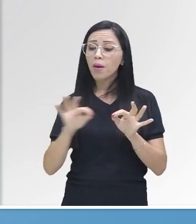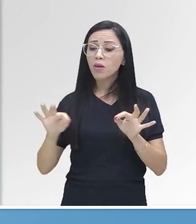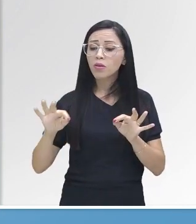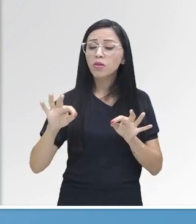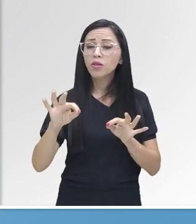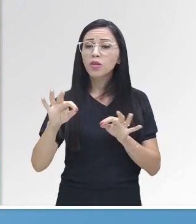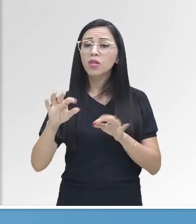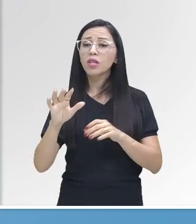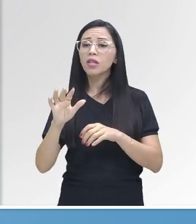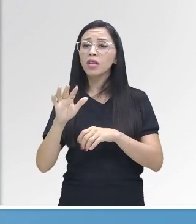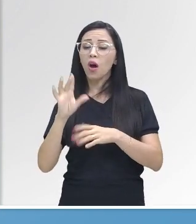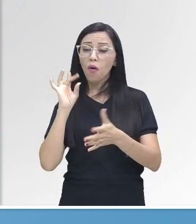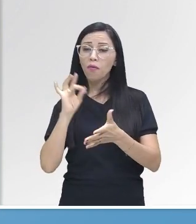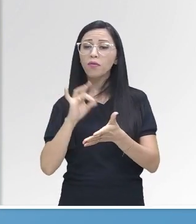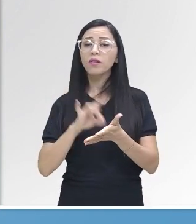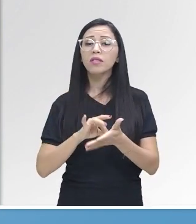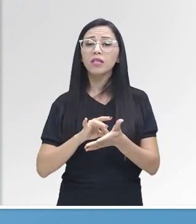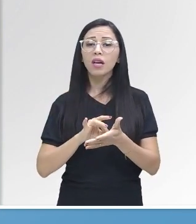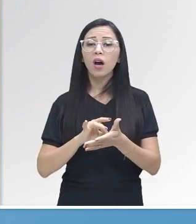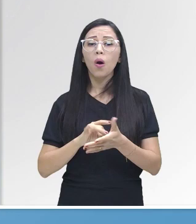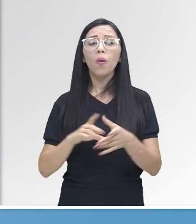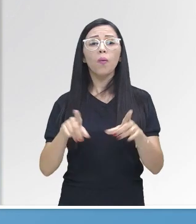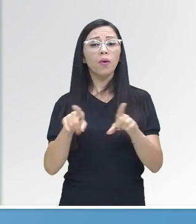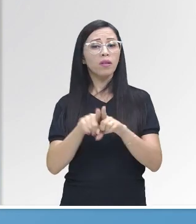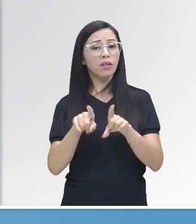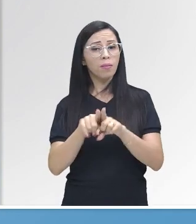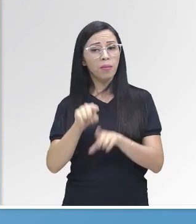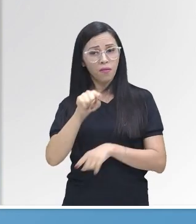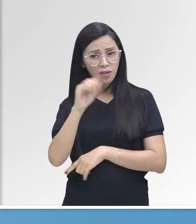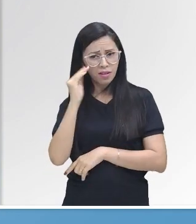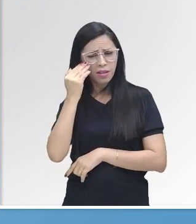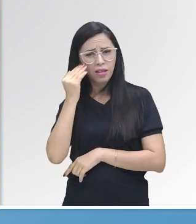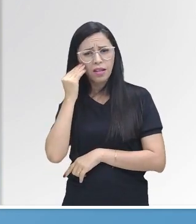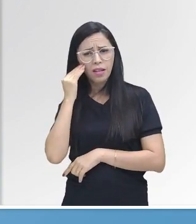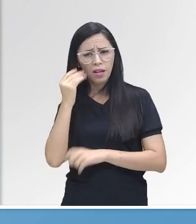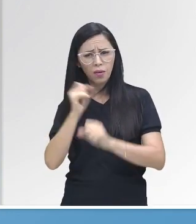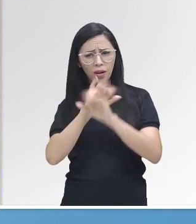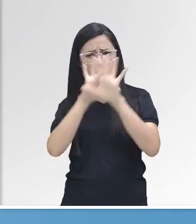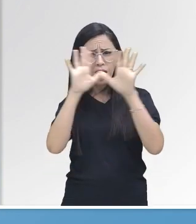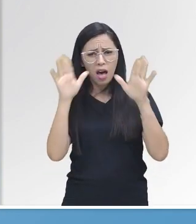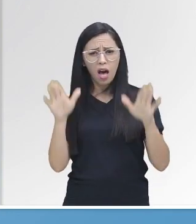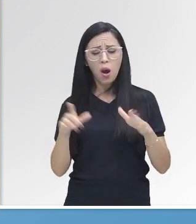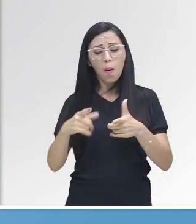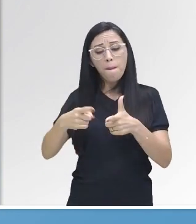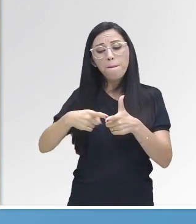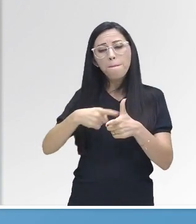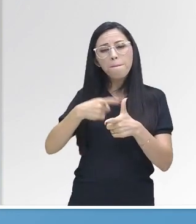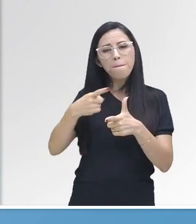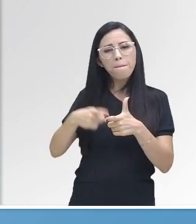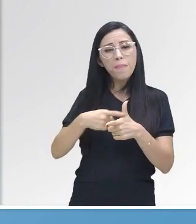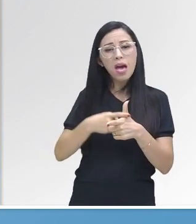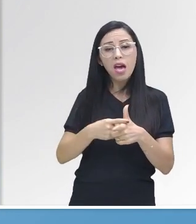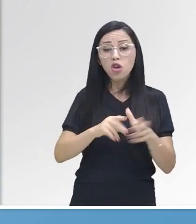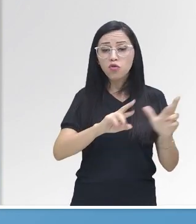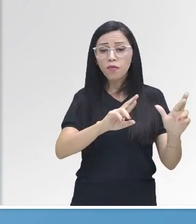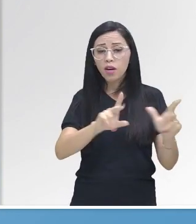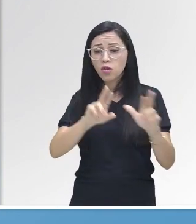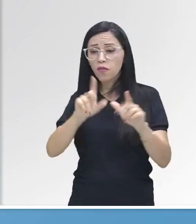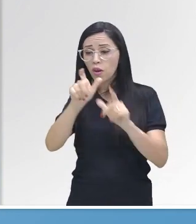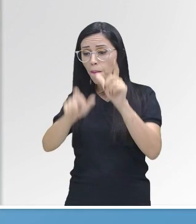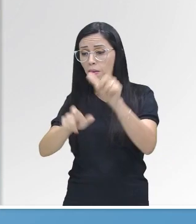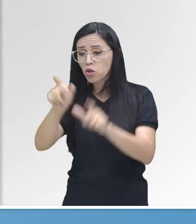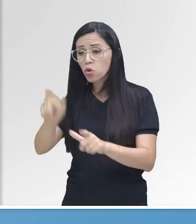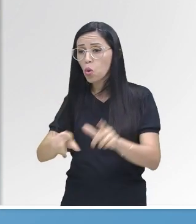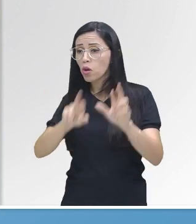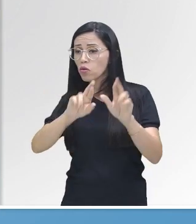entenderam que o tamanho dos pés são diferentes, então não posso dizer que os passos são medidas padronizadas. Que